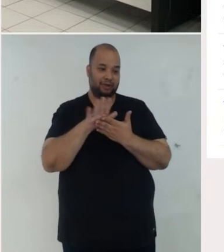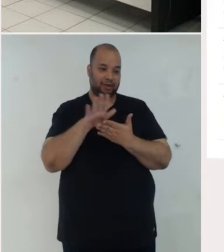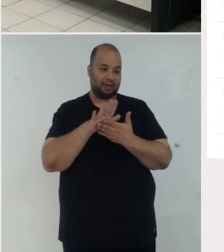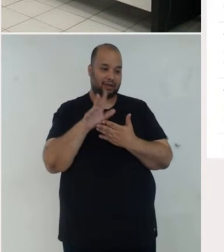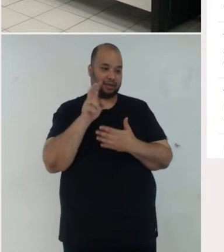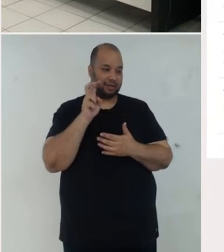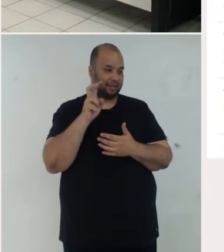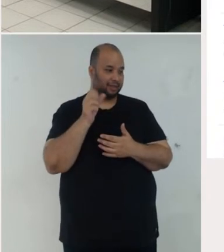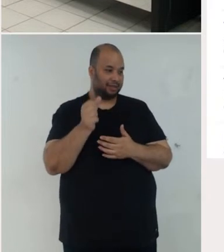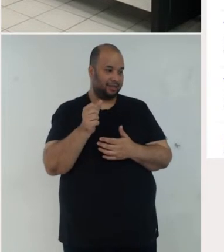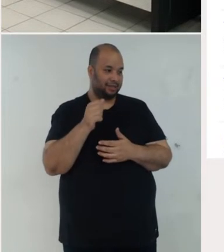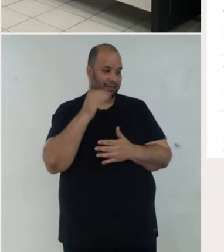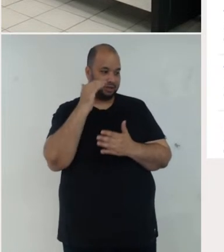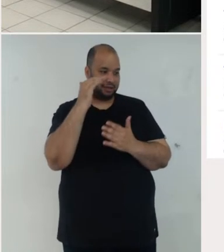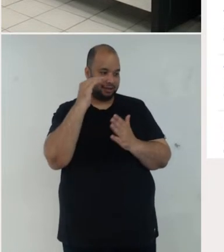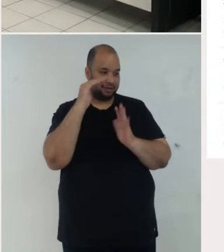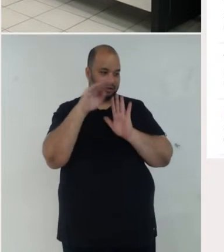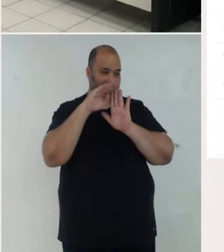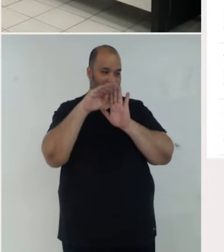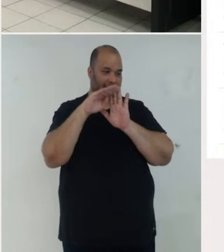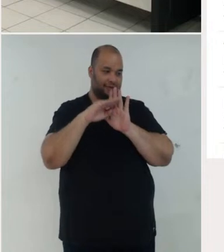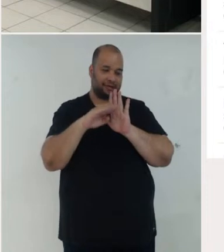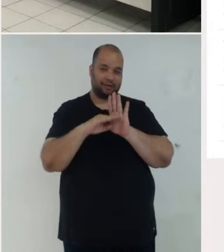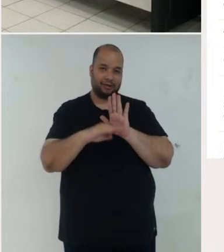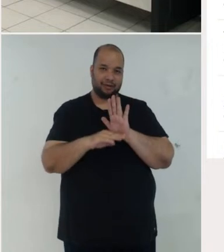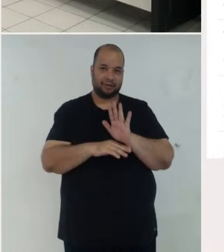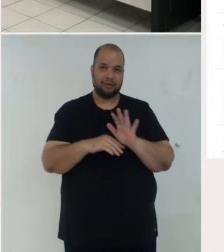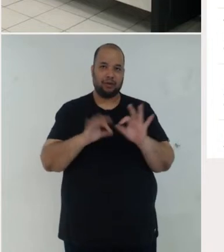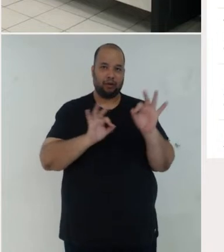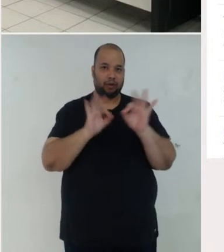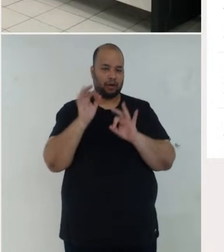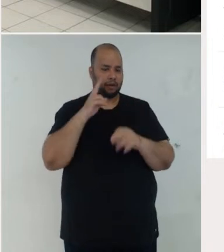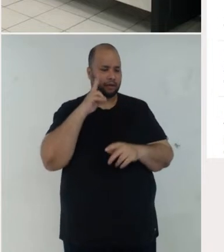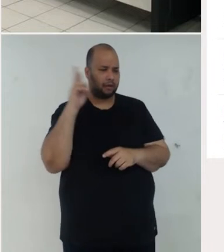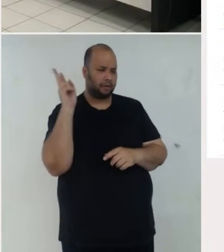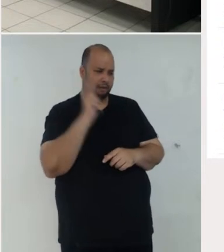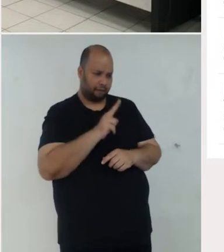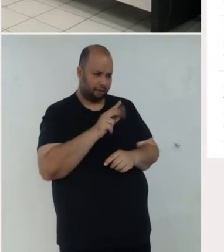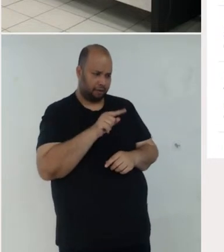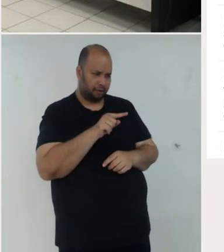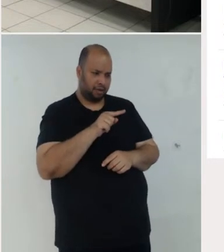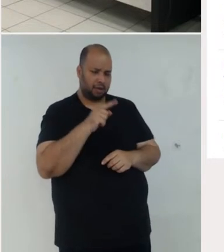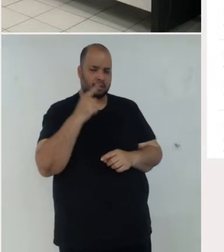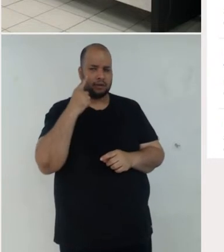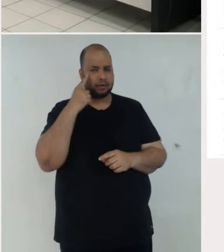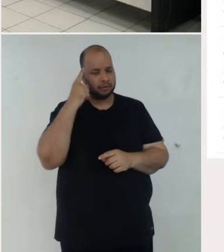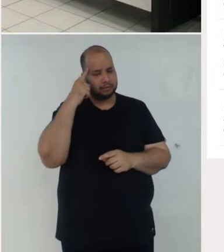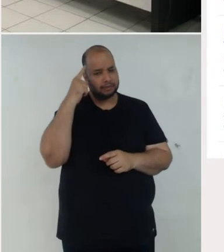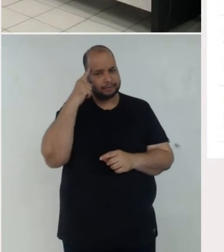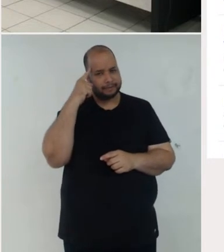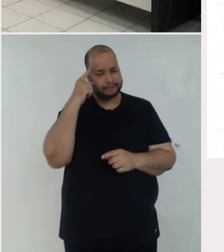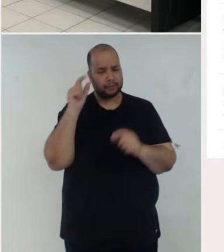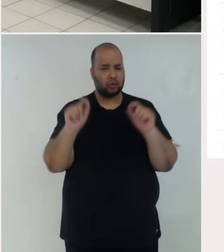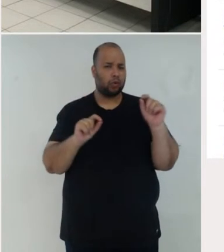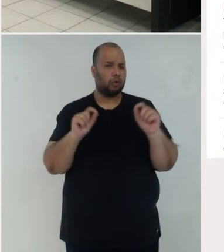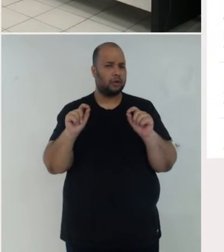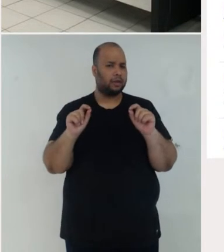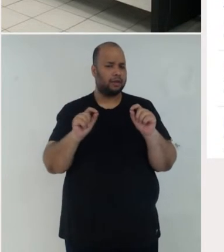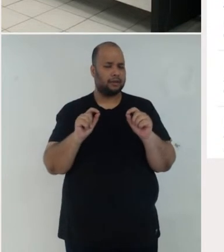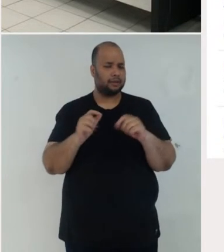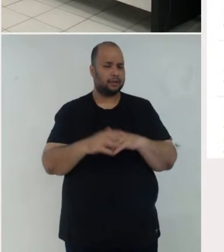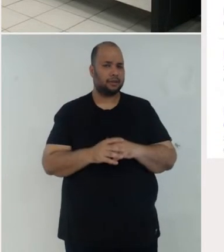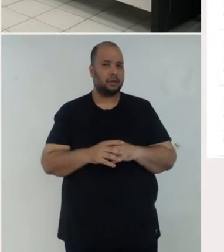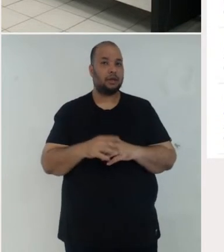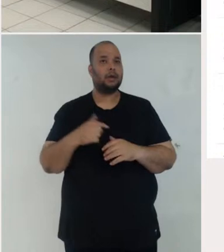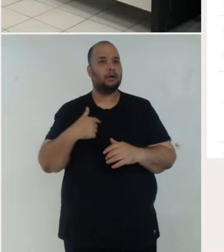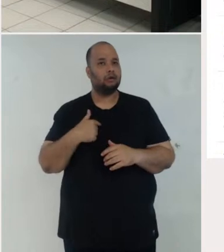50, não sei. Sempre, quando você vê isso, né, você fica pensando, bom, então